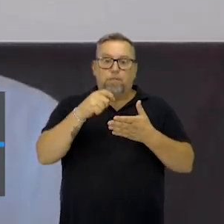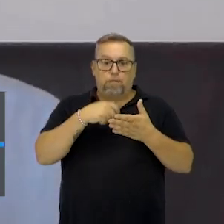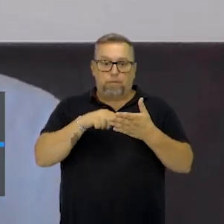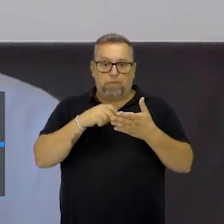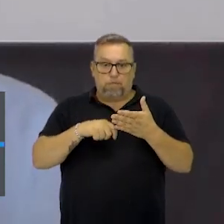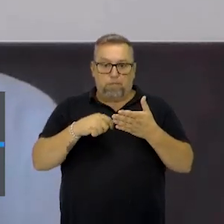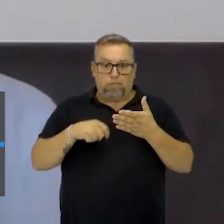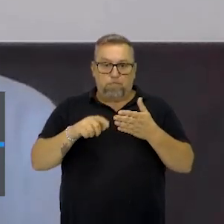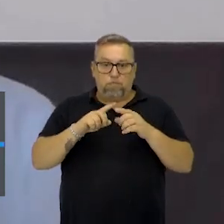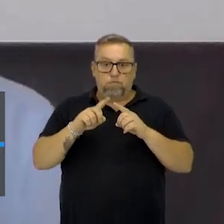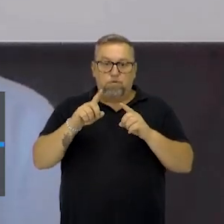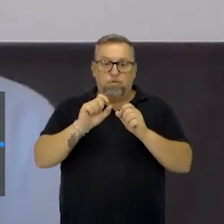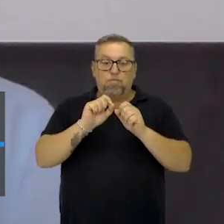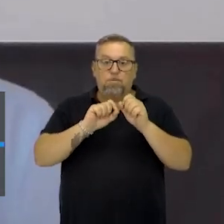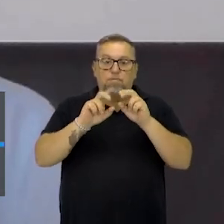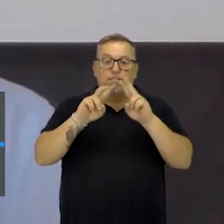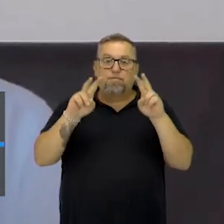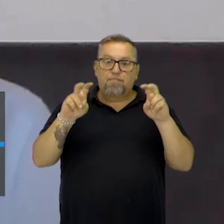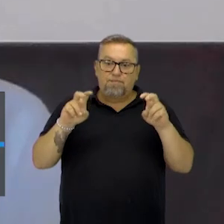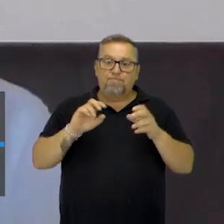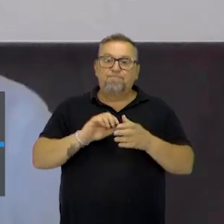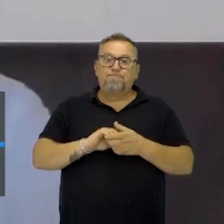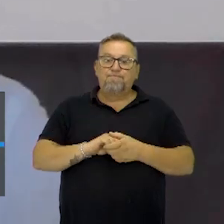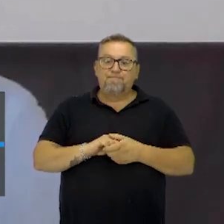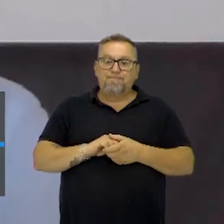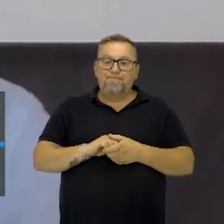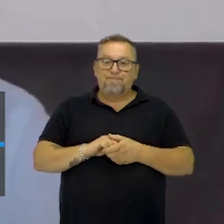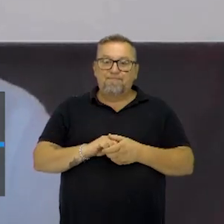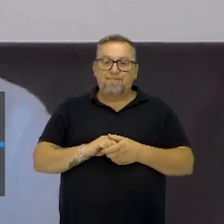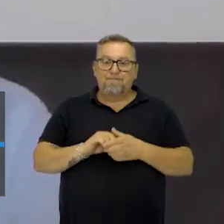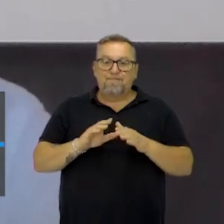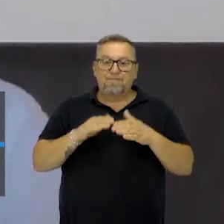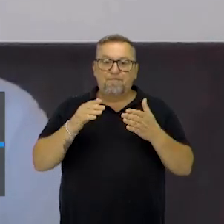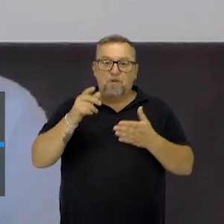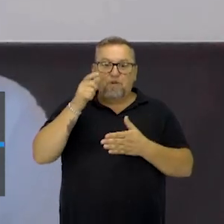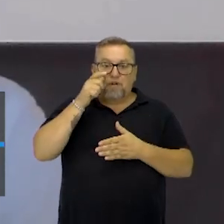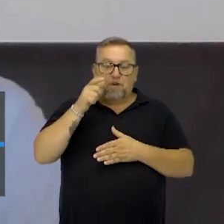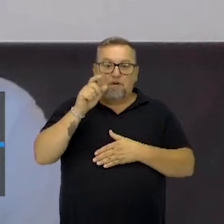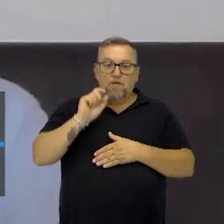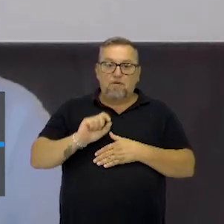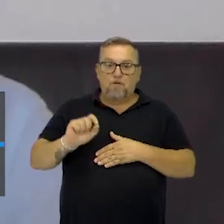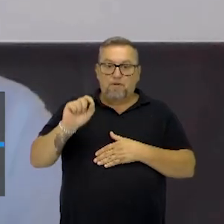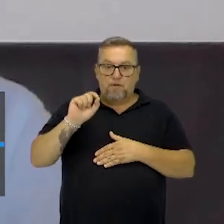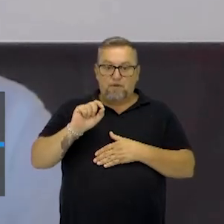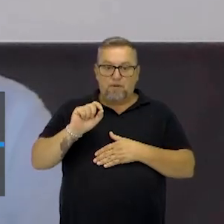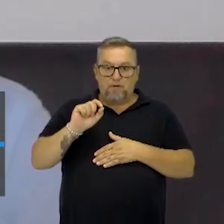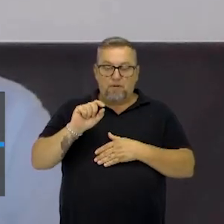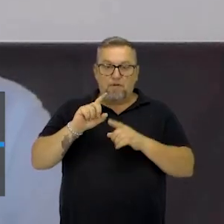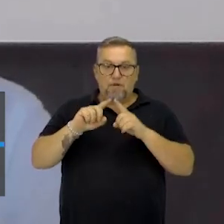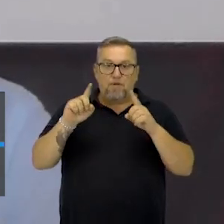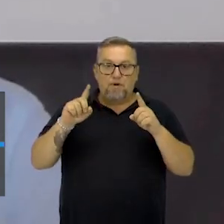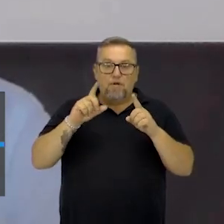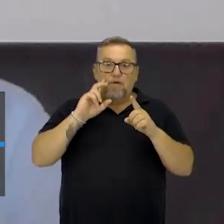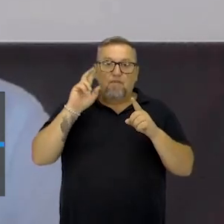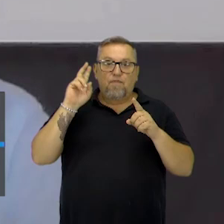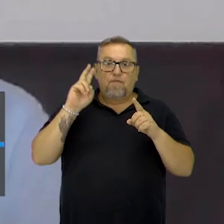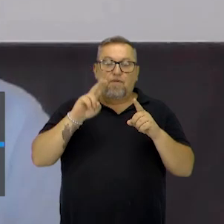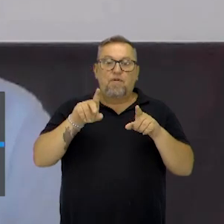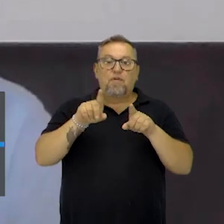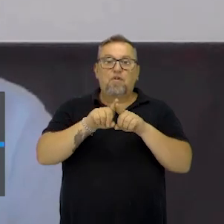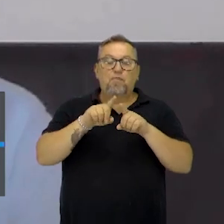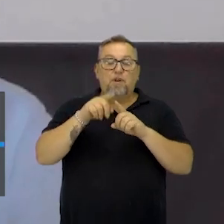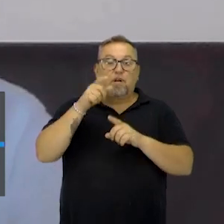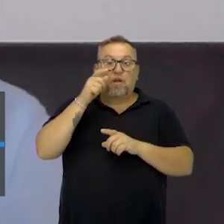escrever, sobre que temática nós vamos escrever, tá? Então, é muito interessante que esse recorte seja feito, é muito